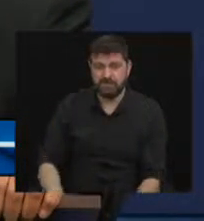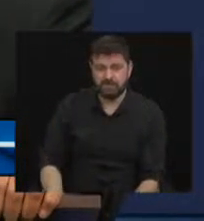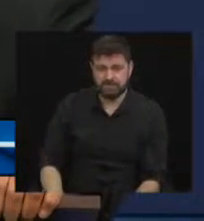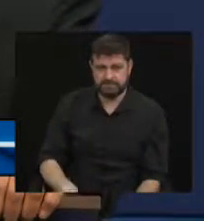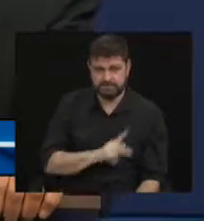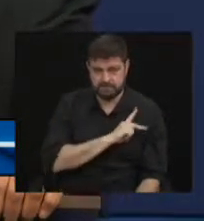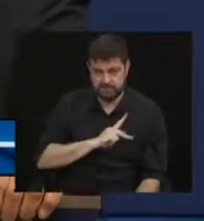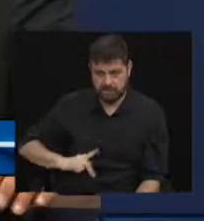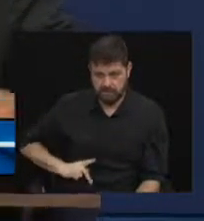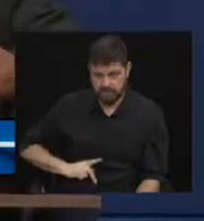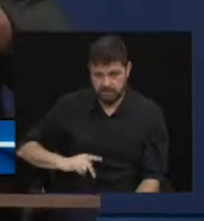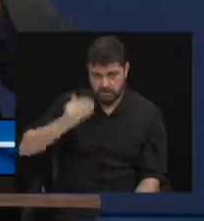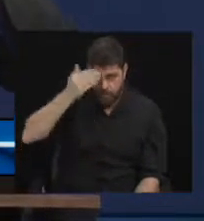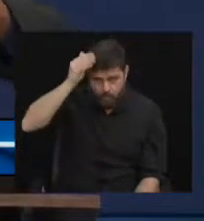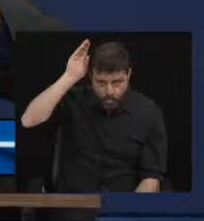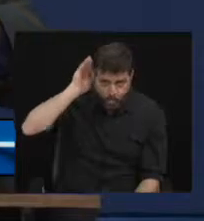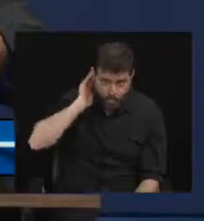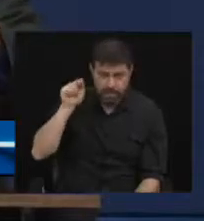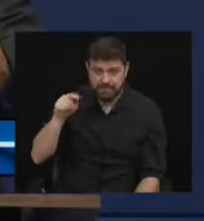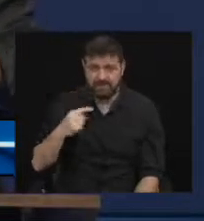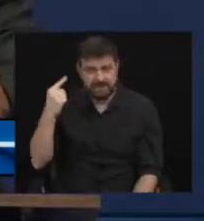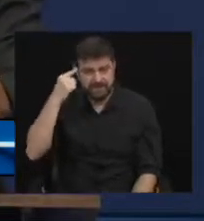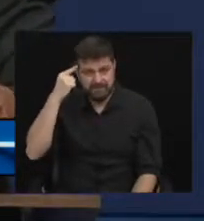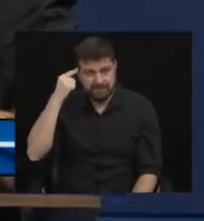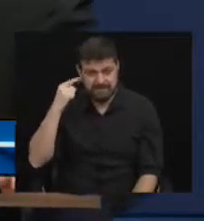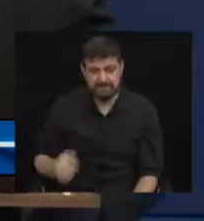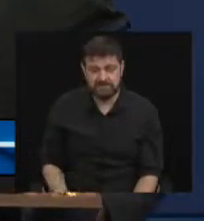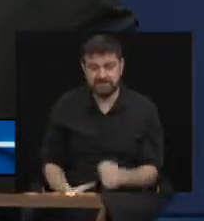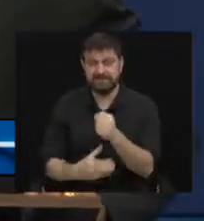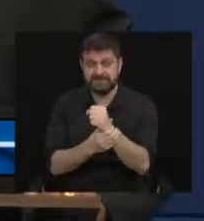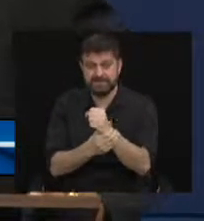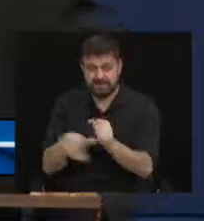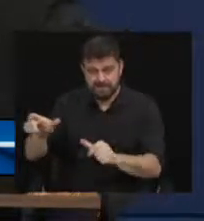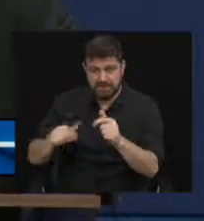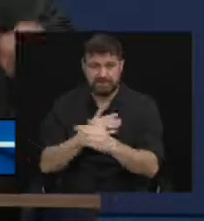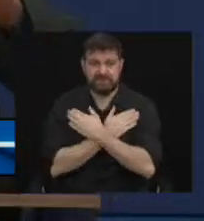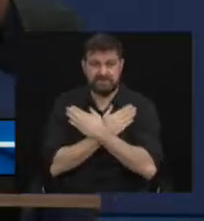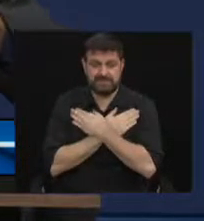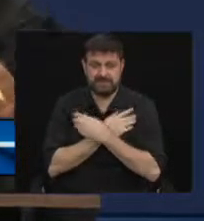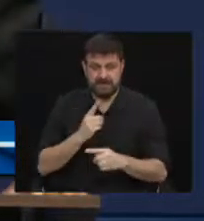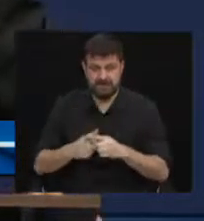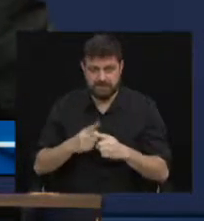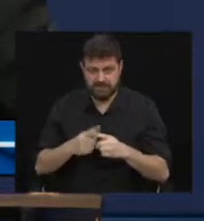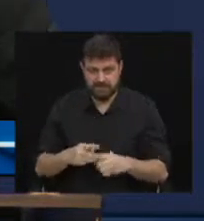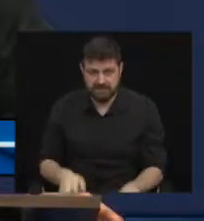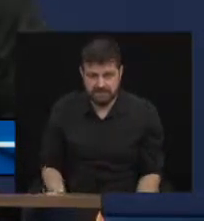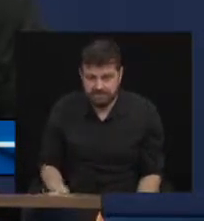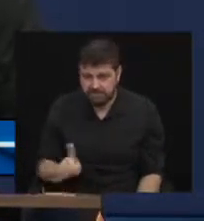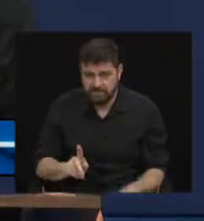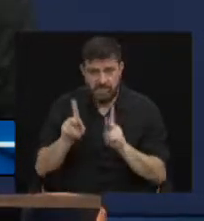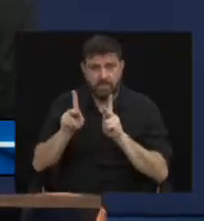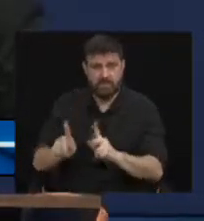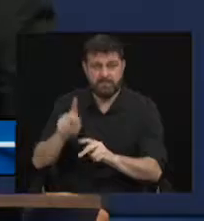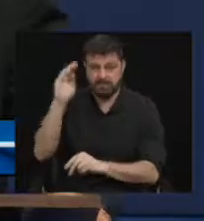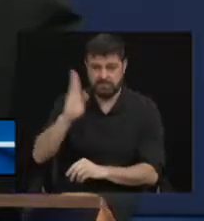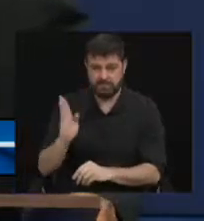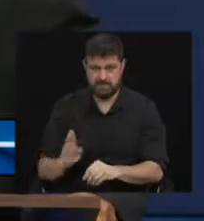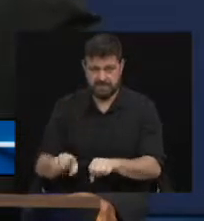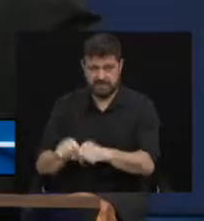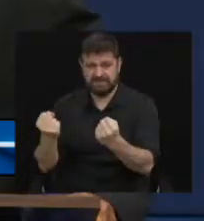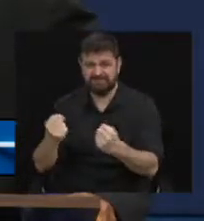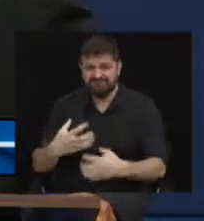nosso país. E eu digo isso com propriedade, porque eu sei o que está acontecendo, e nós sentimos no dia a dia, quando um pai de família chega e